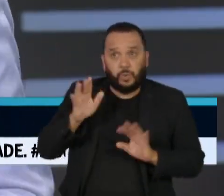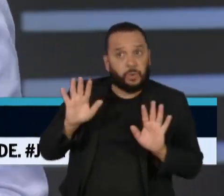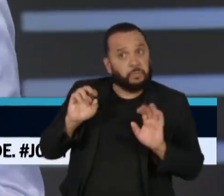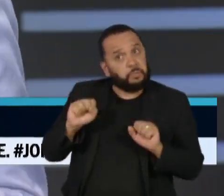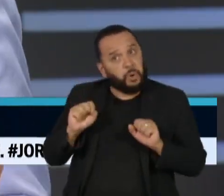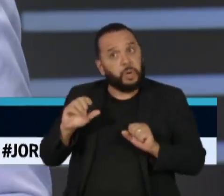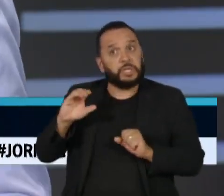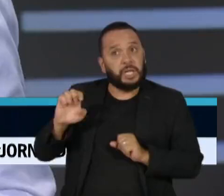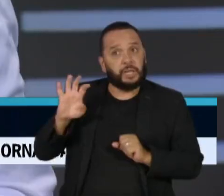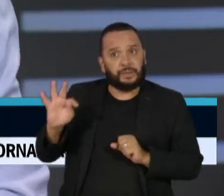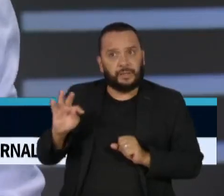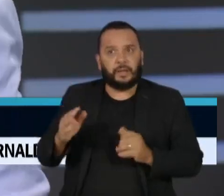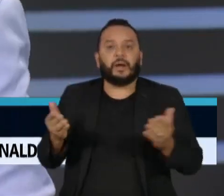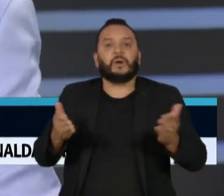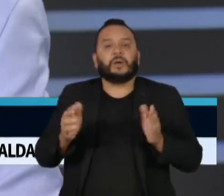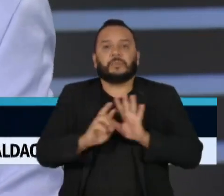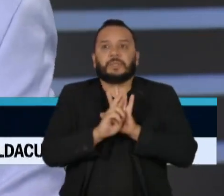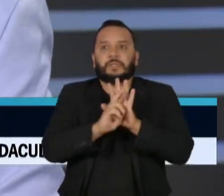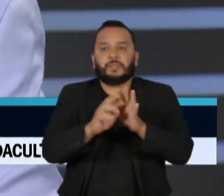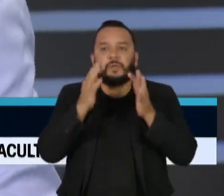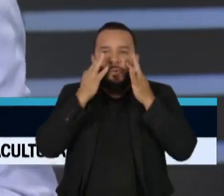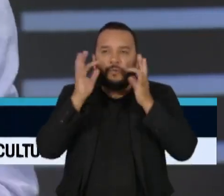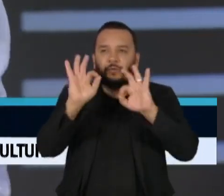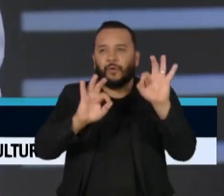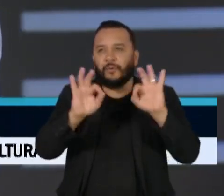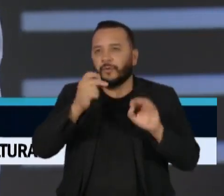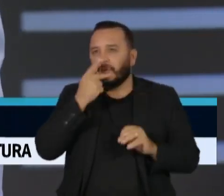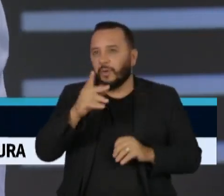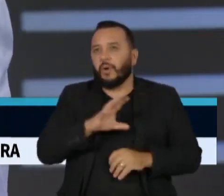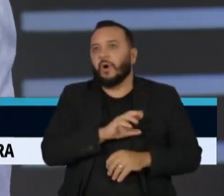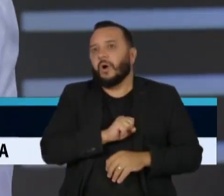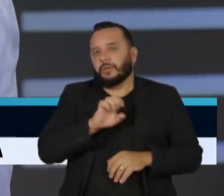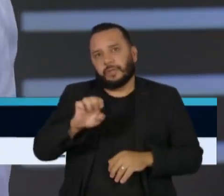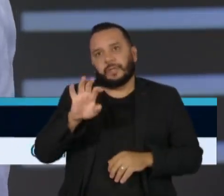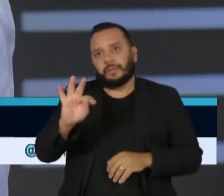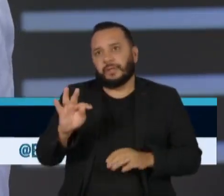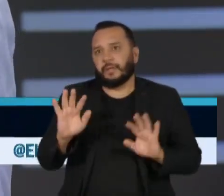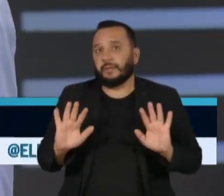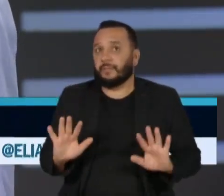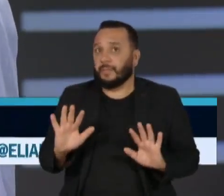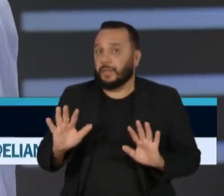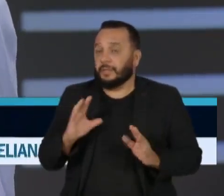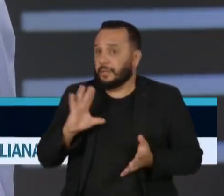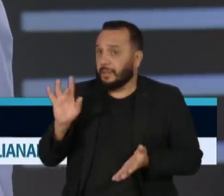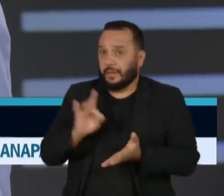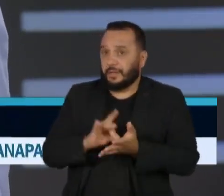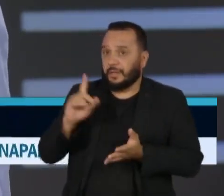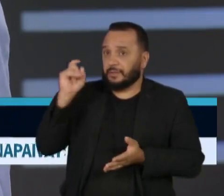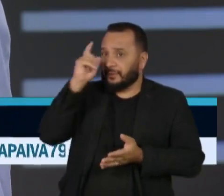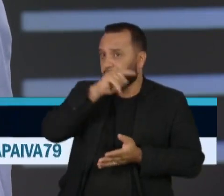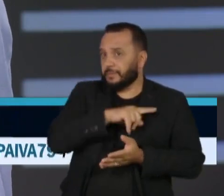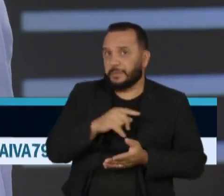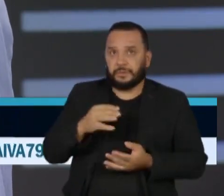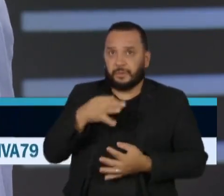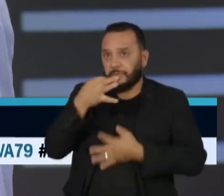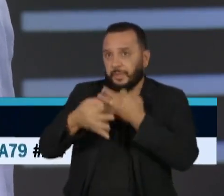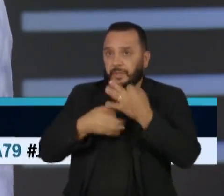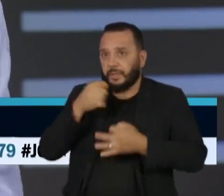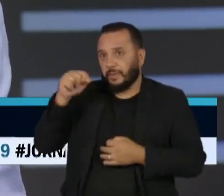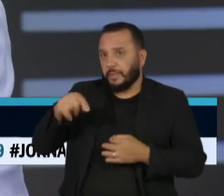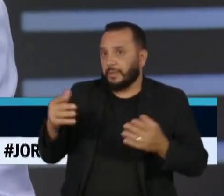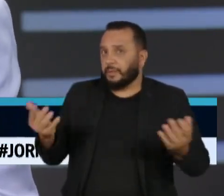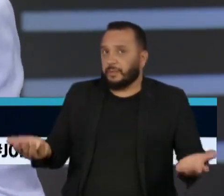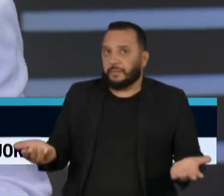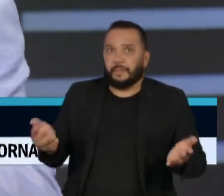essa porta-voz fofa, né, ainda falando que gosta do ET e tal. Então, a realidade é complexa para a gente comentar aqui em poucos